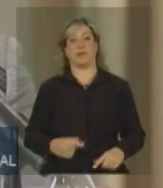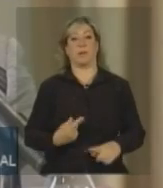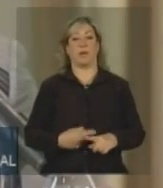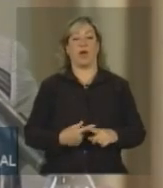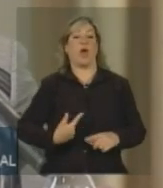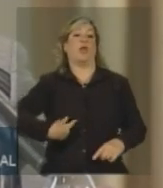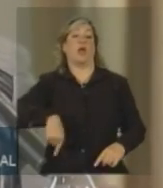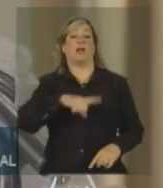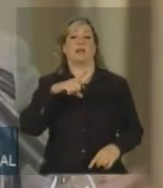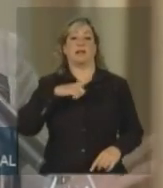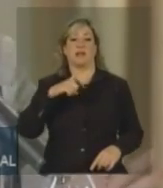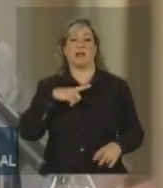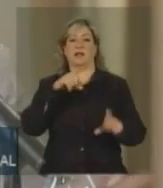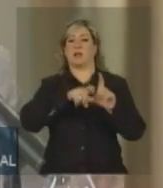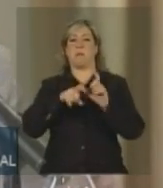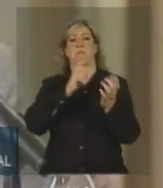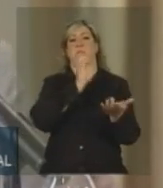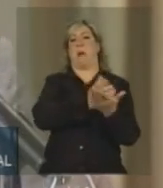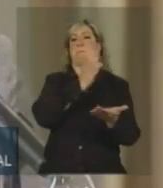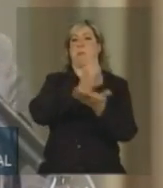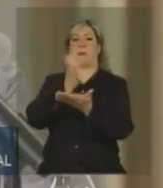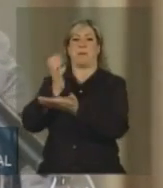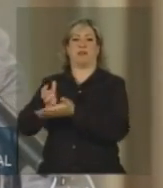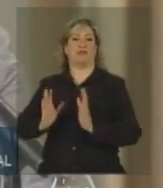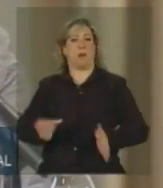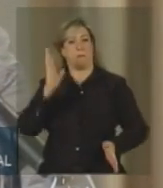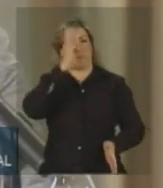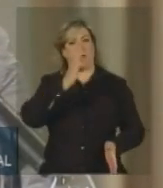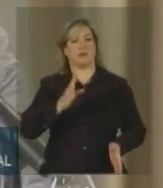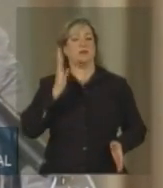as nossas contas públicas em ordem.